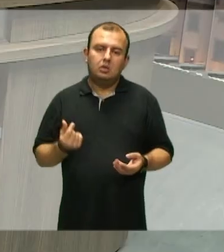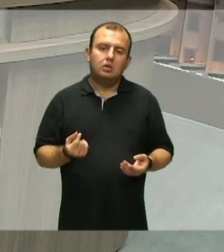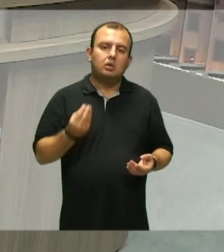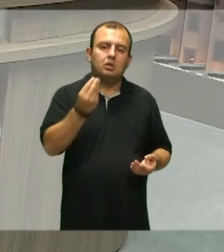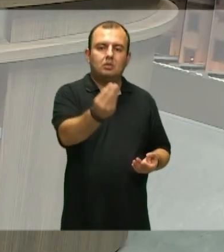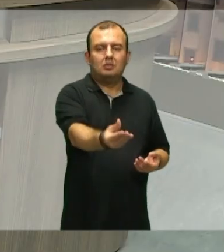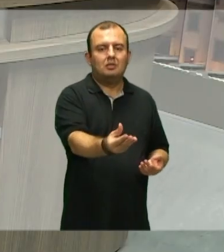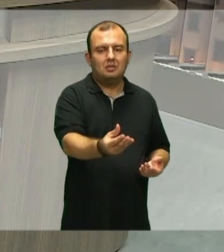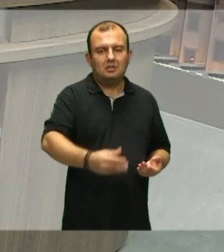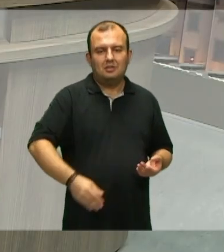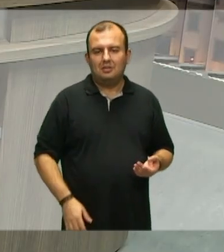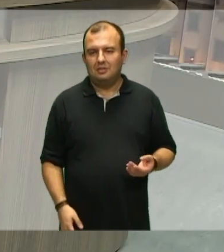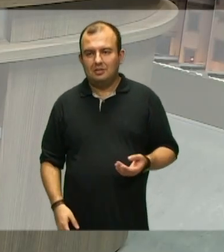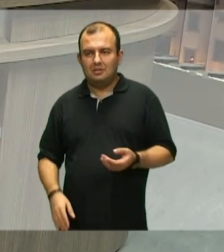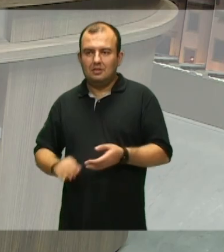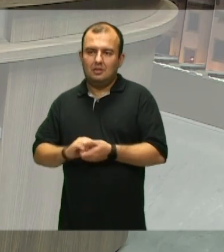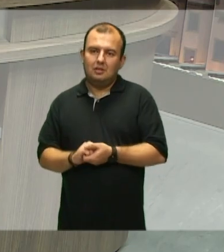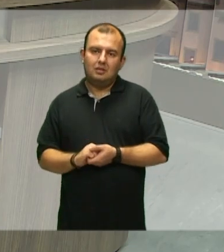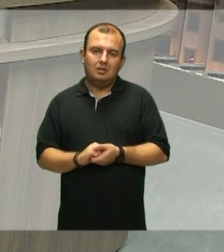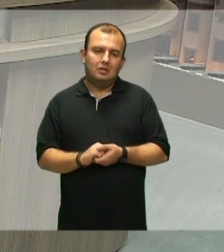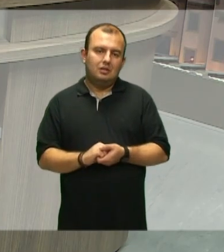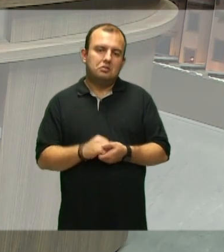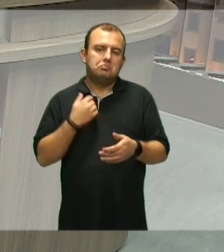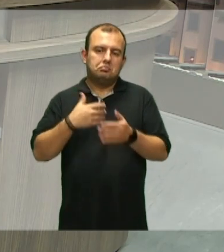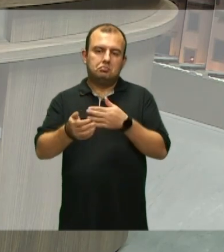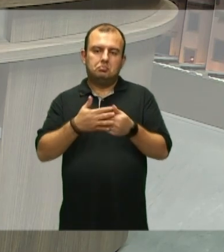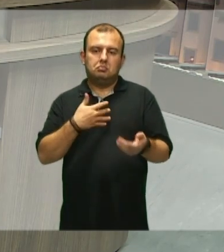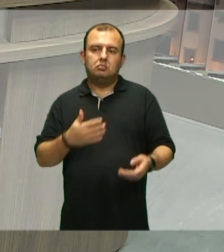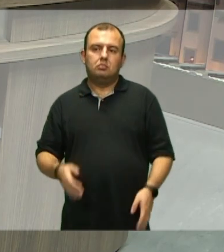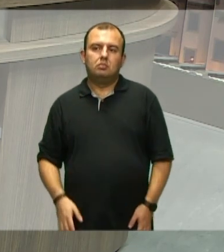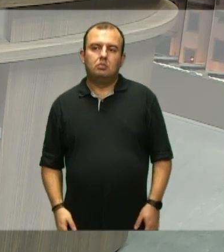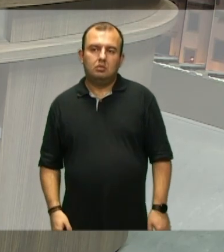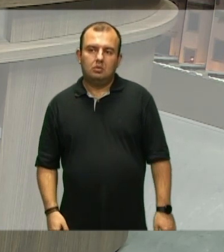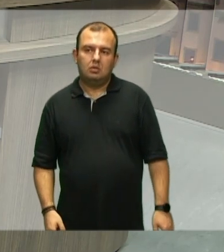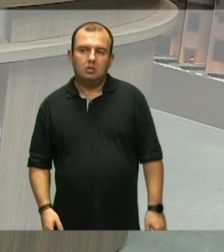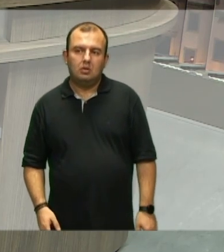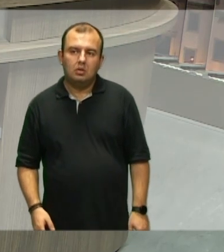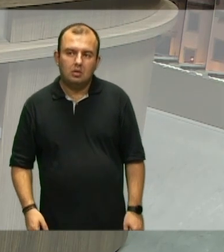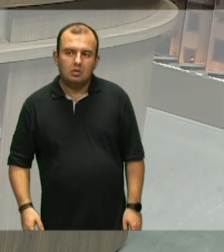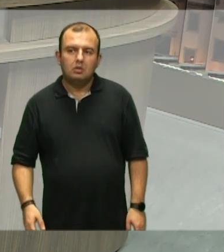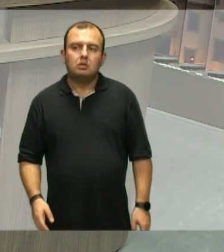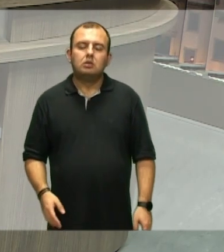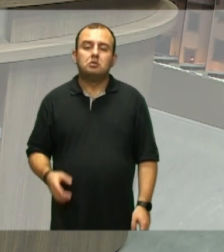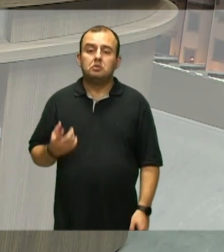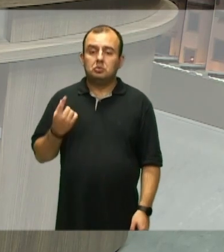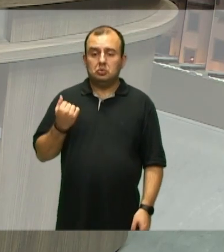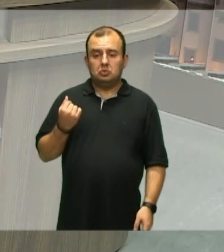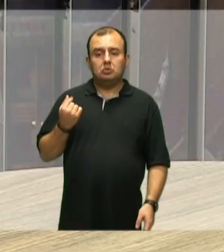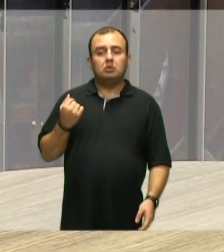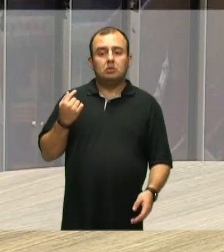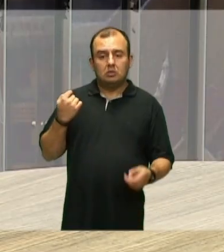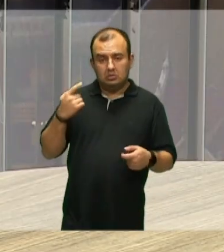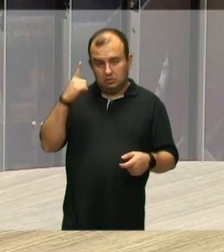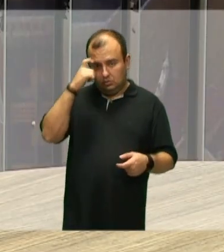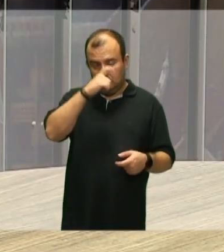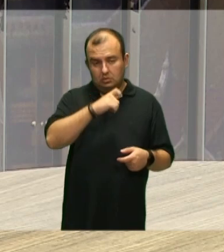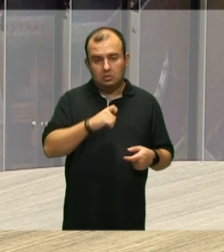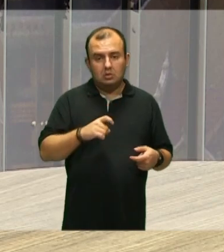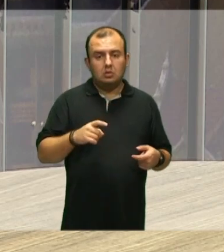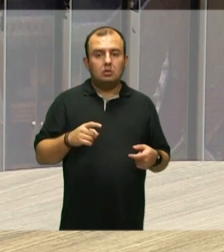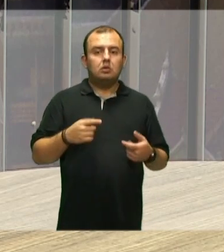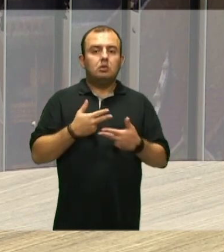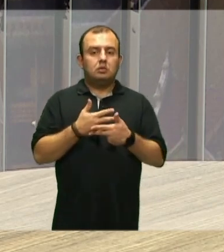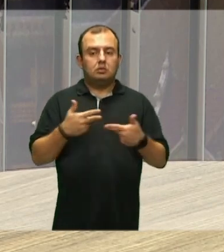aí. Não, e pega de qualquer jeito, o caminho é um pouquinho mais longo, né? A gente passa